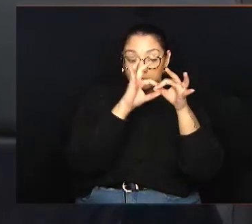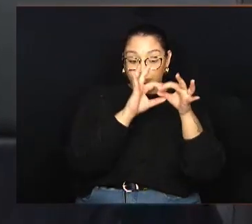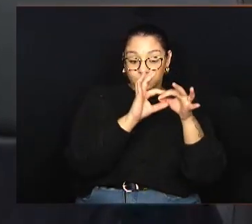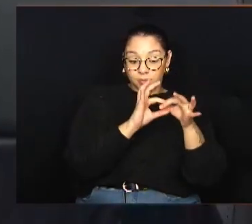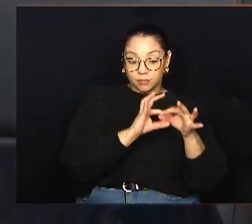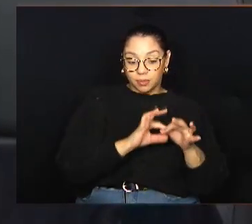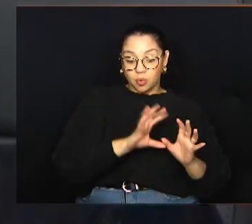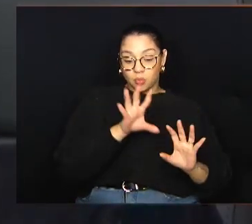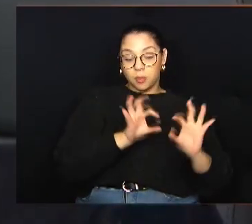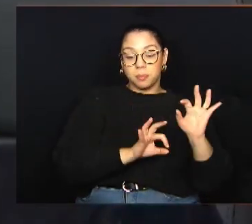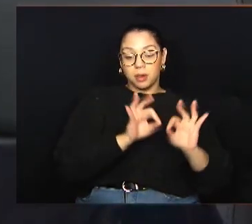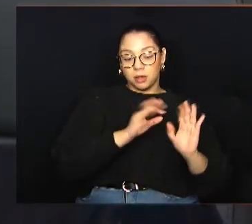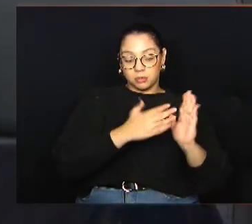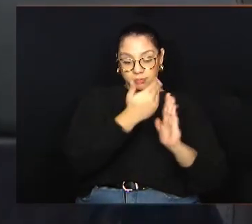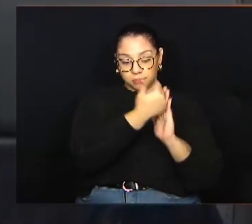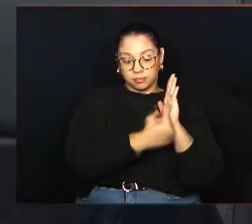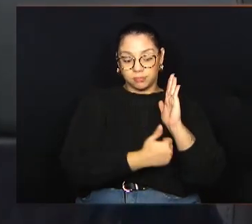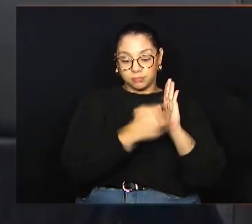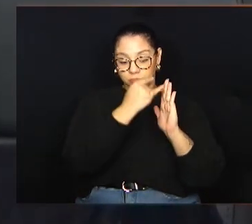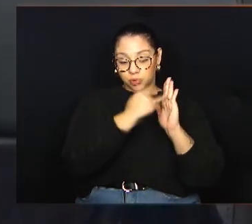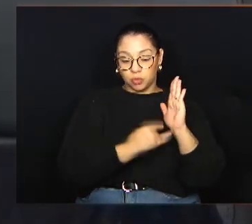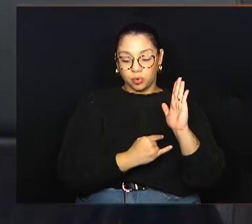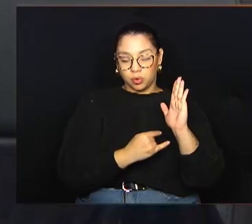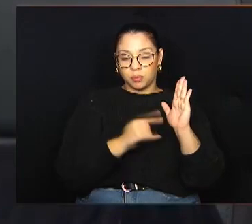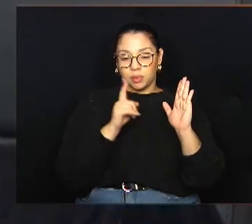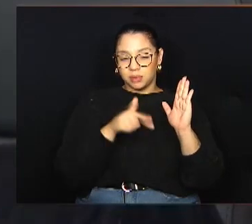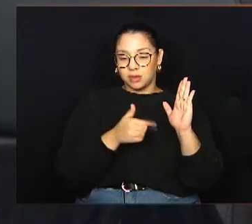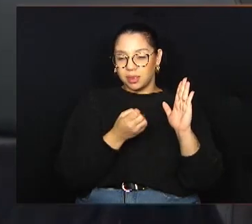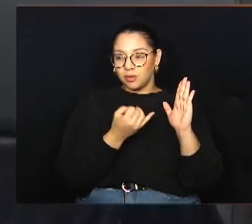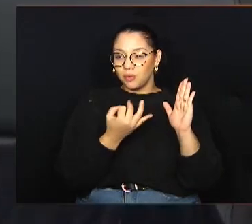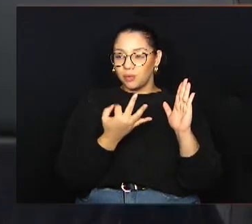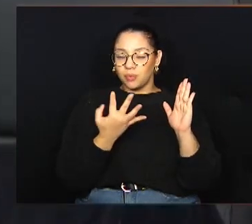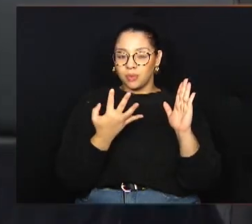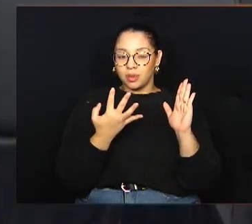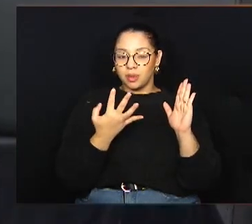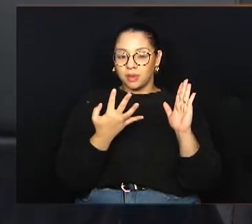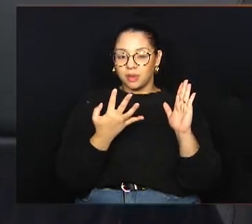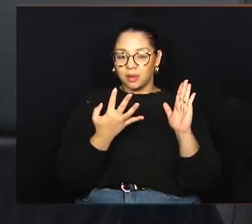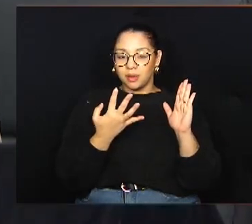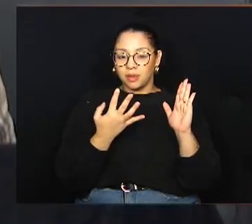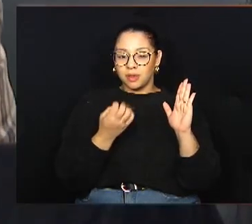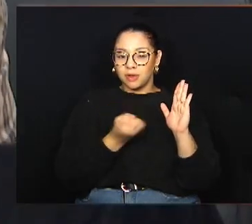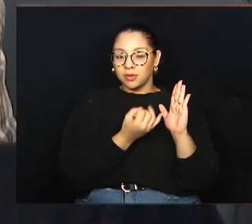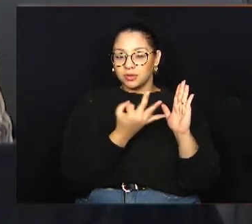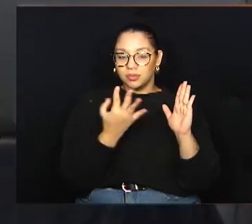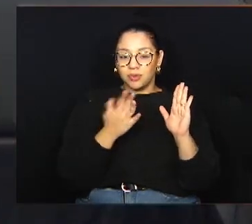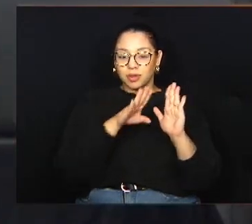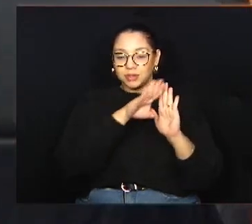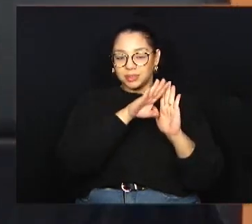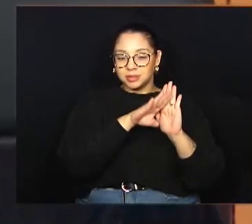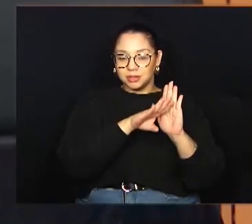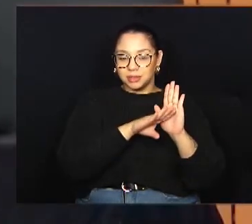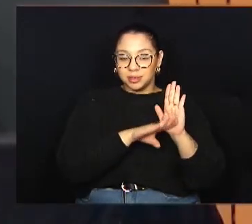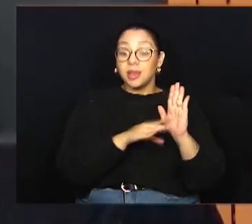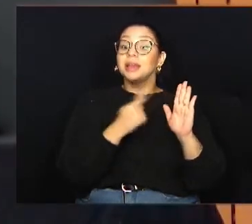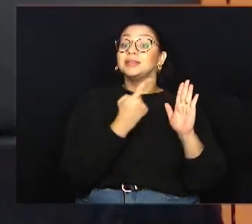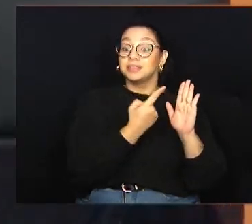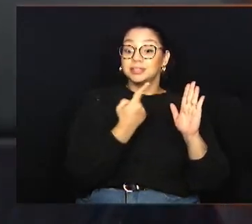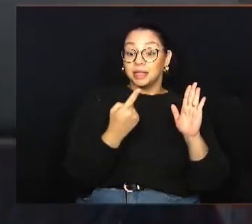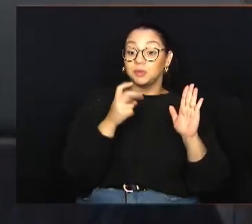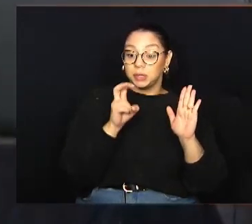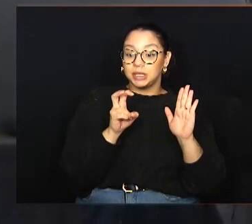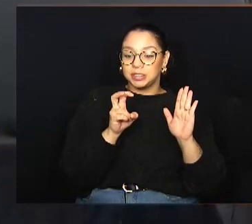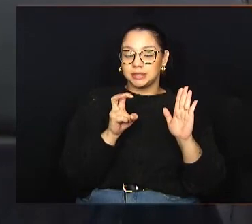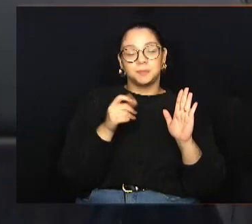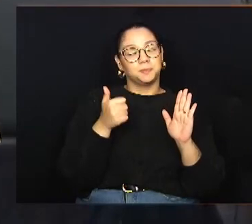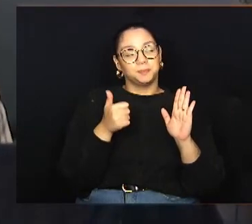muito abrangente, são... não tenho o número agora de quantas ações são. 115, né?